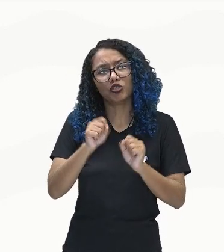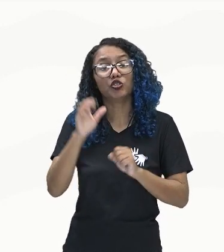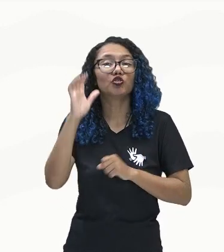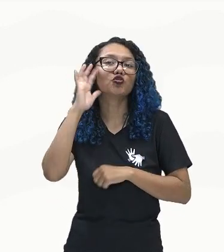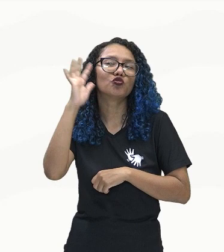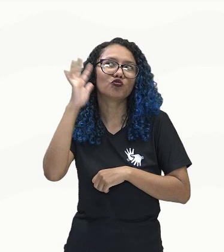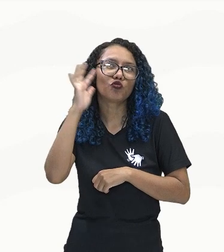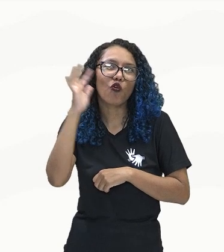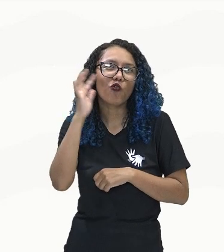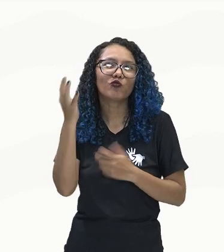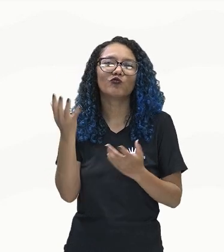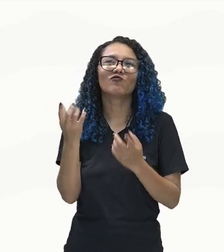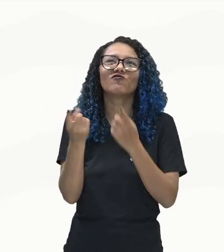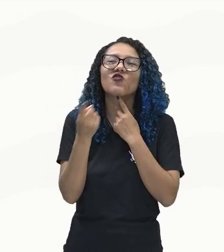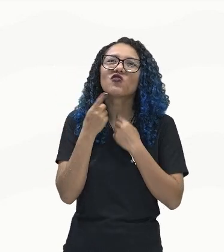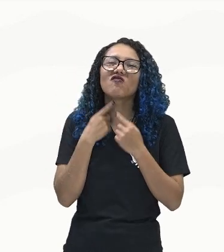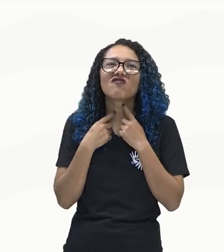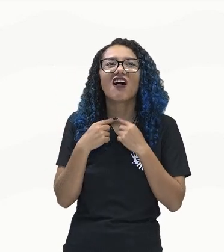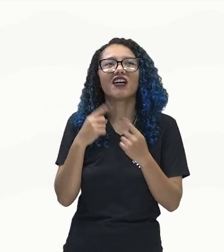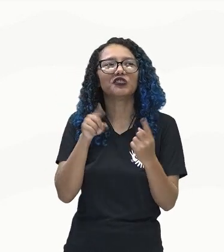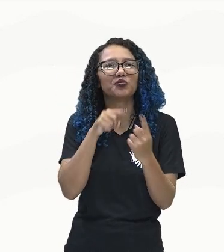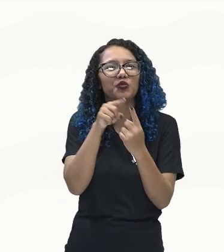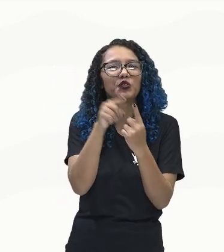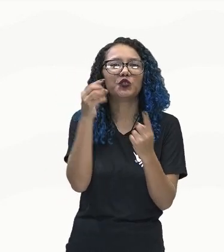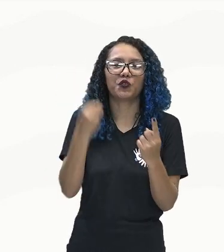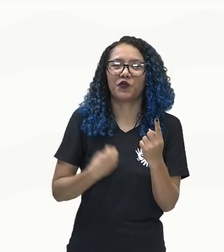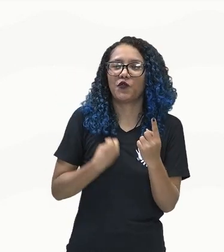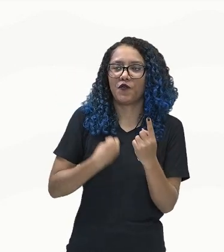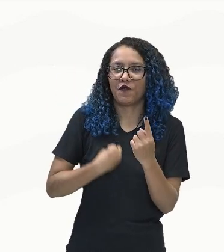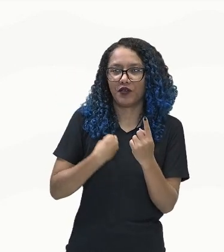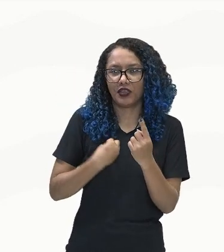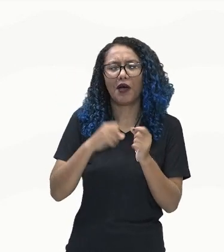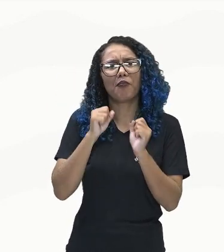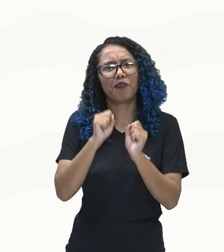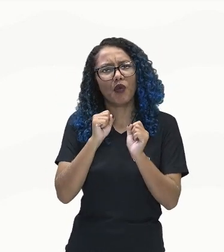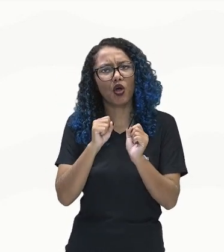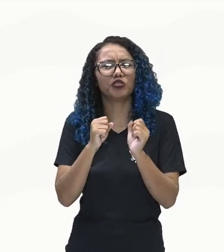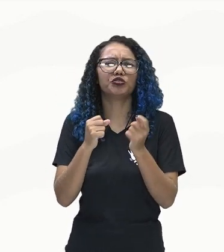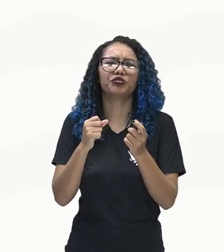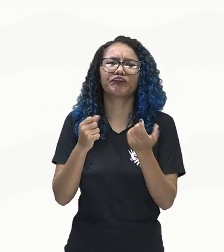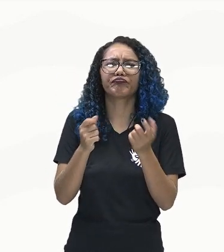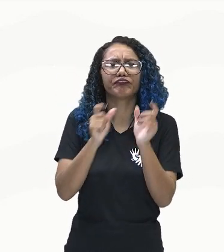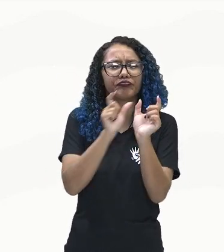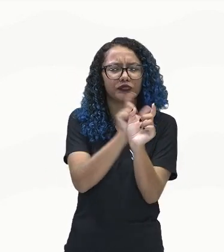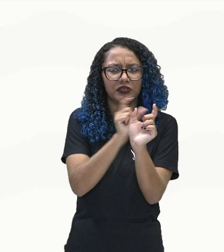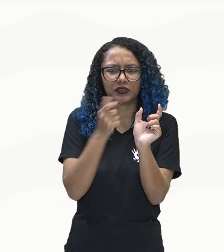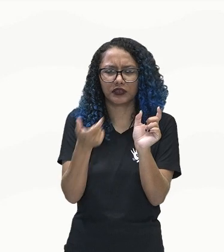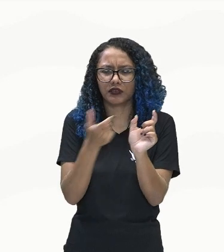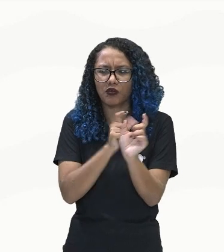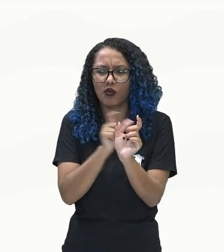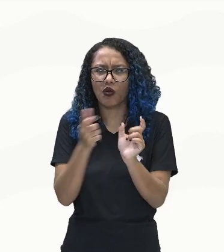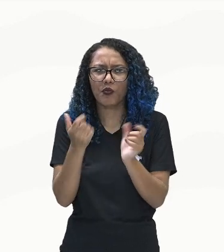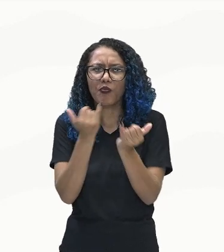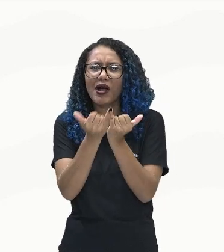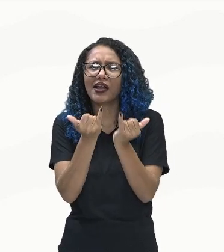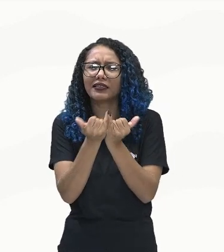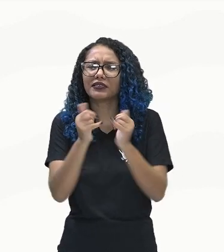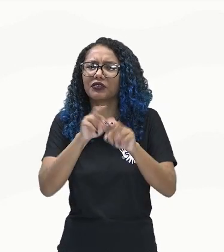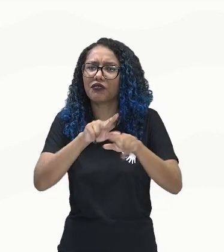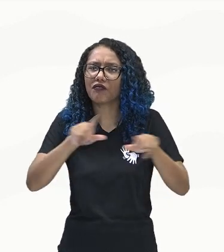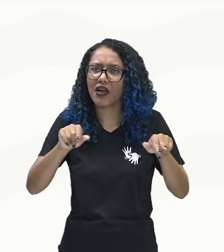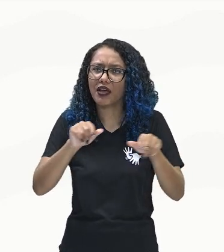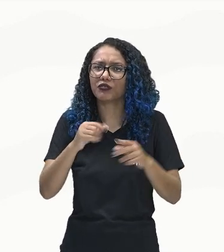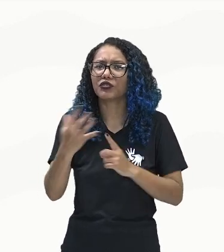a gente pode conceituar de várias maneiras a palavrinha propósito. E isso impacta não só na nossa vida,